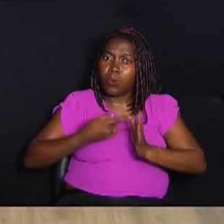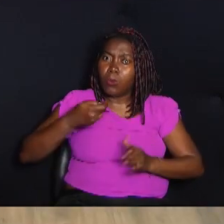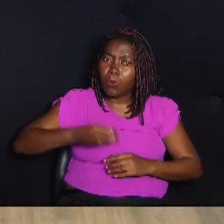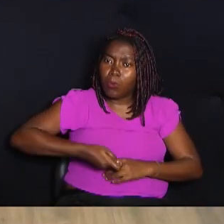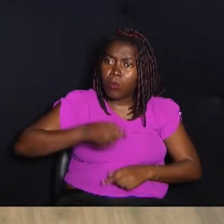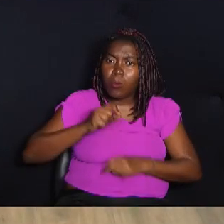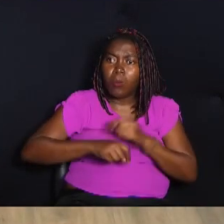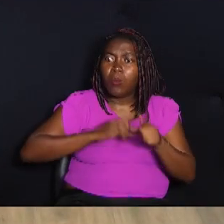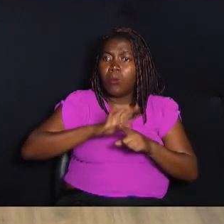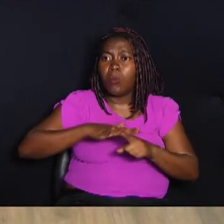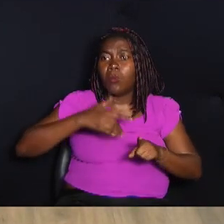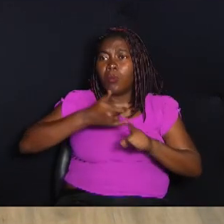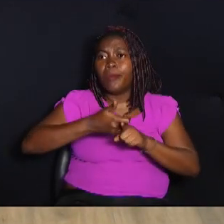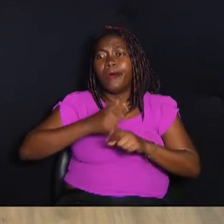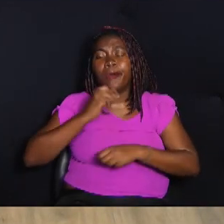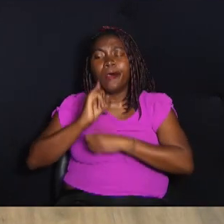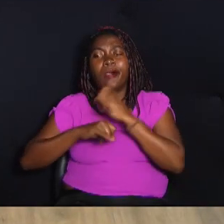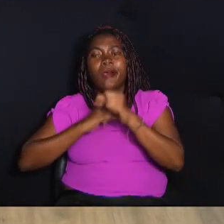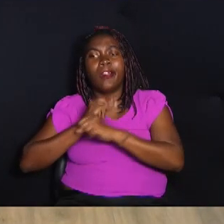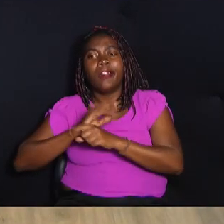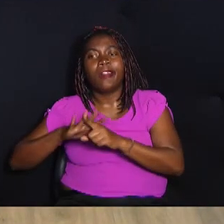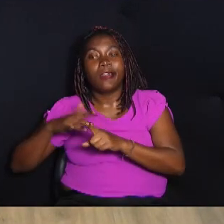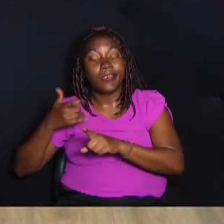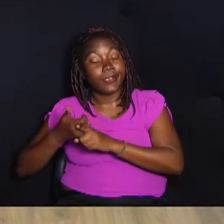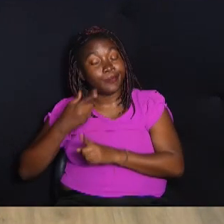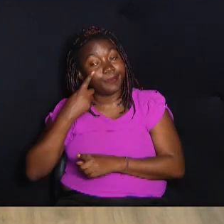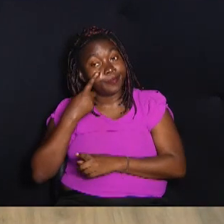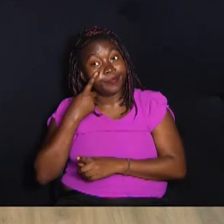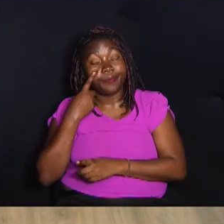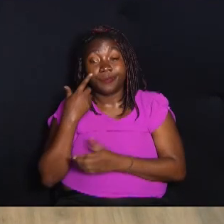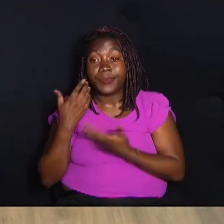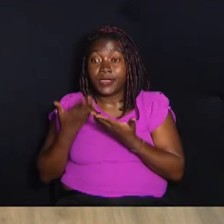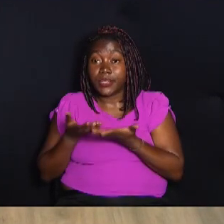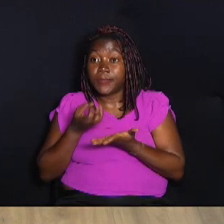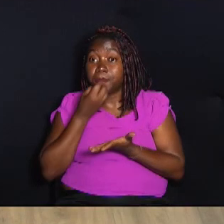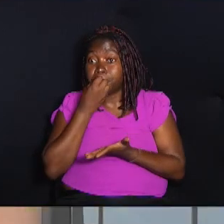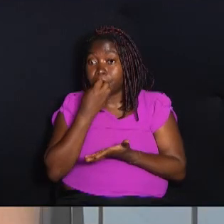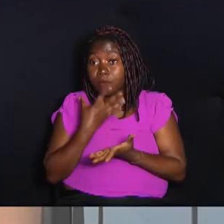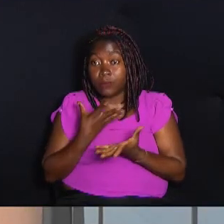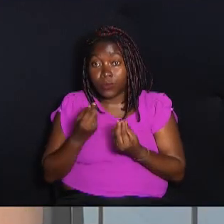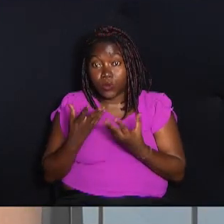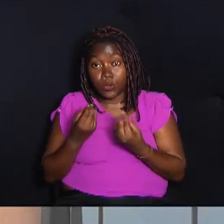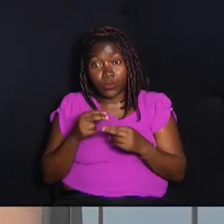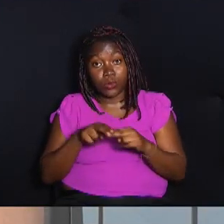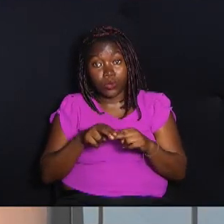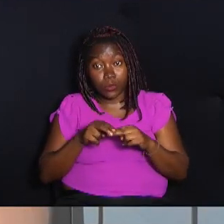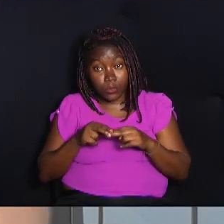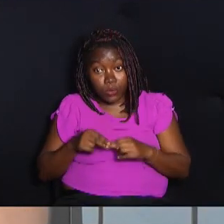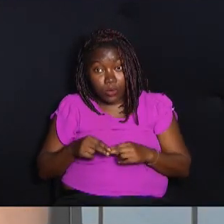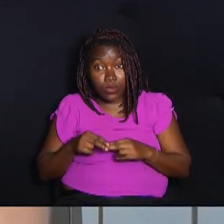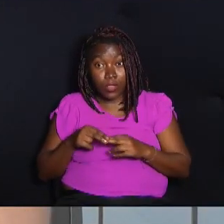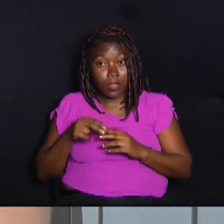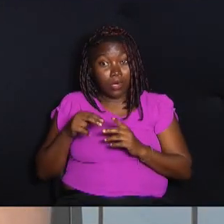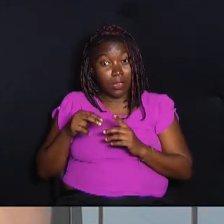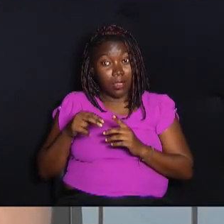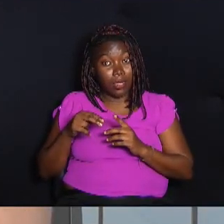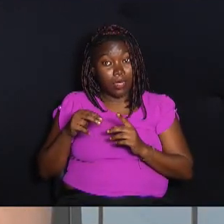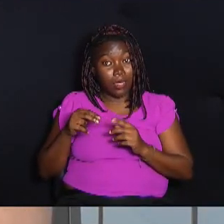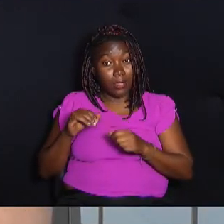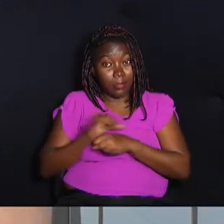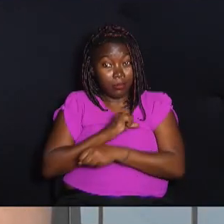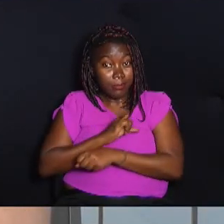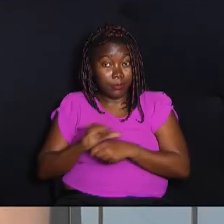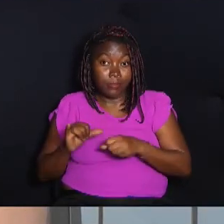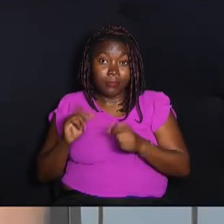cyberbullying? Olha, Gabriel, isso é muito bom, né? Porque as medidas elas podem ser feitas no